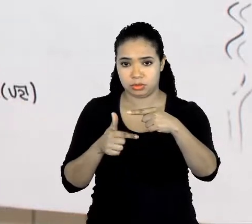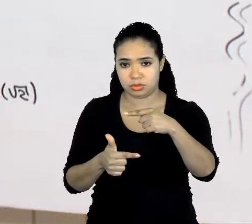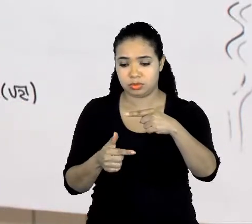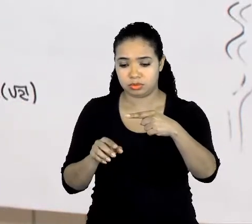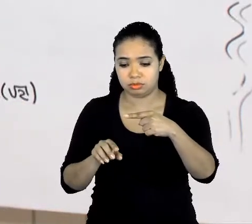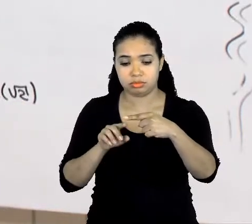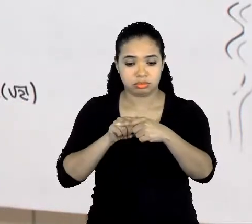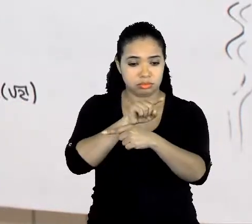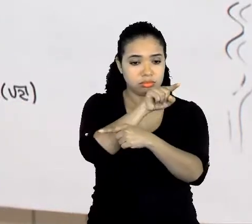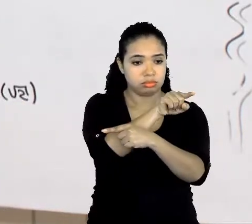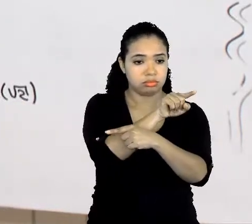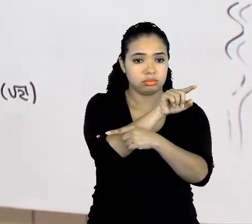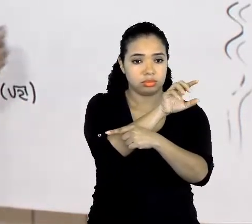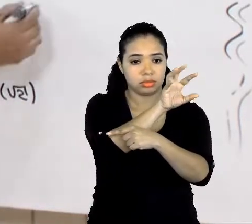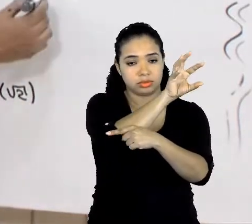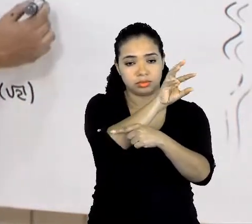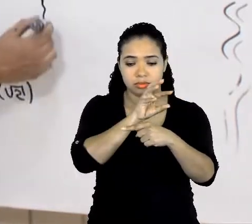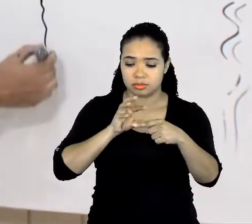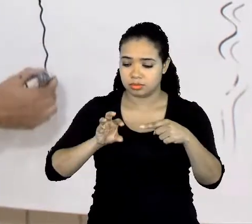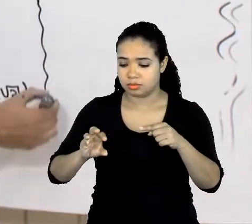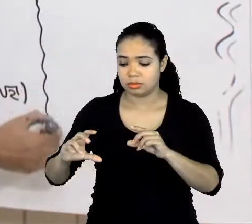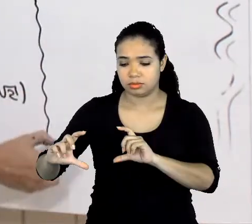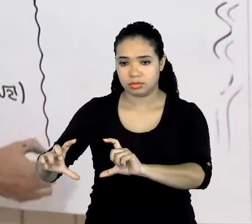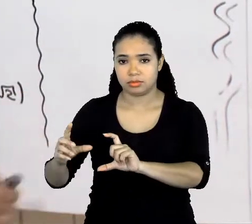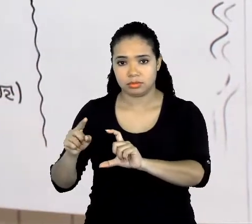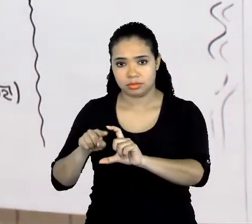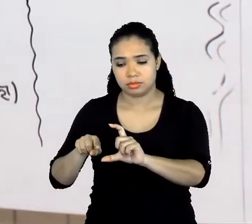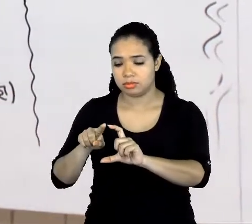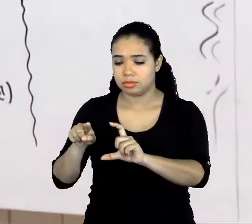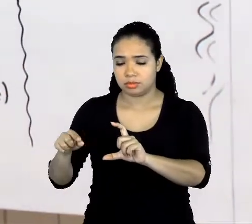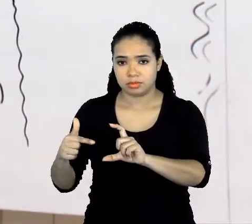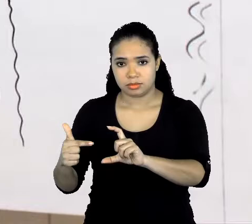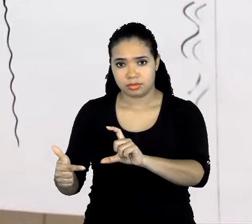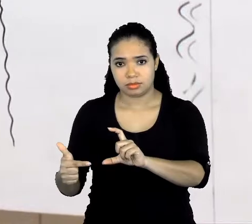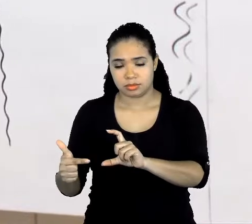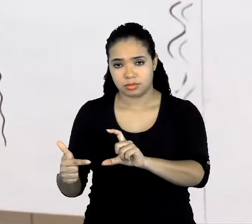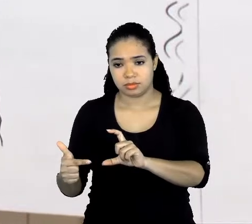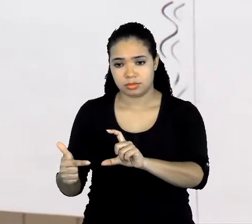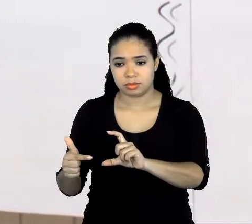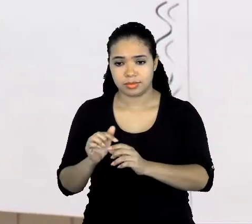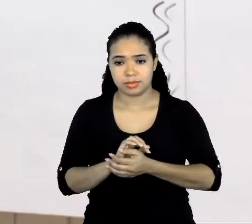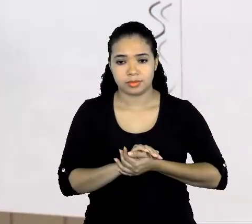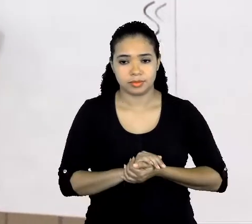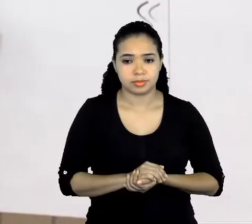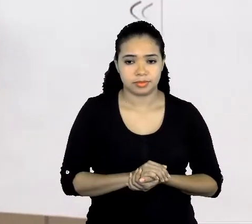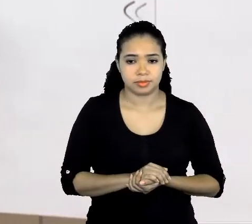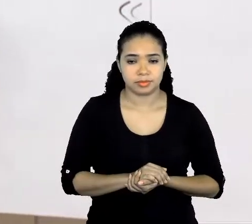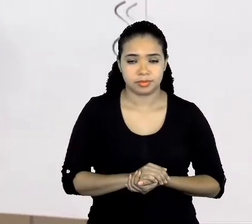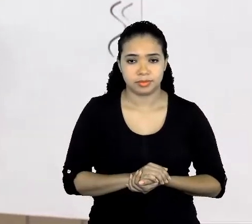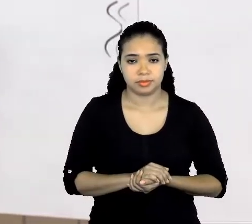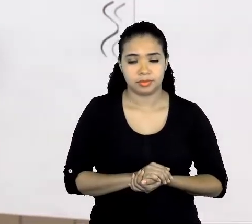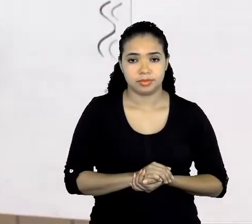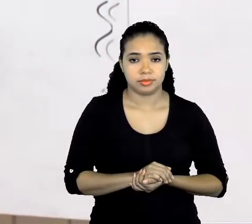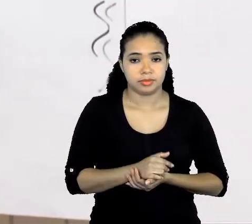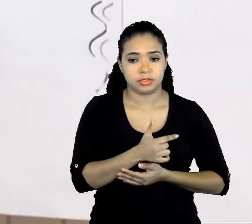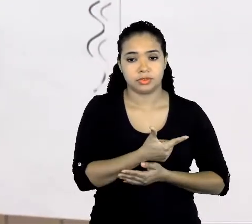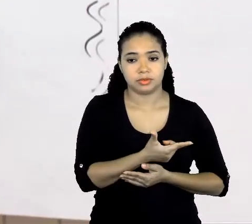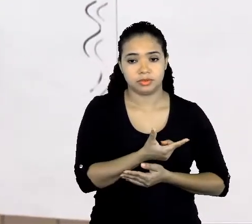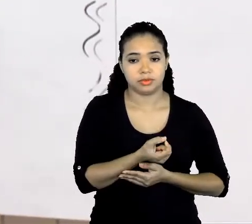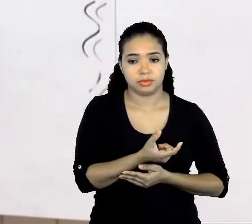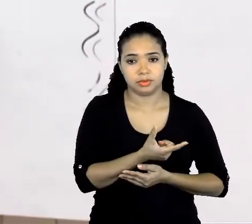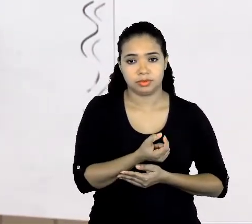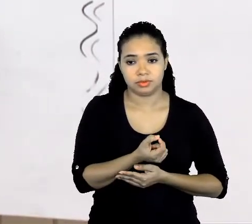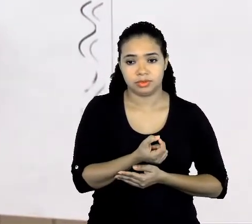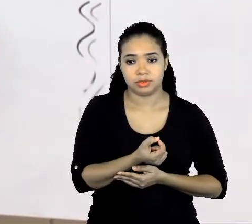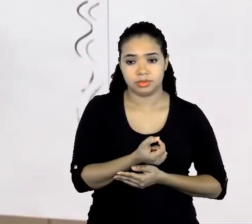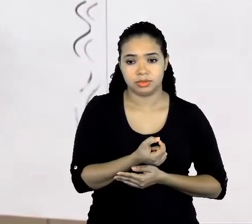no numerador. Bom, vamos dar sequência a esse pensamento? Então, 20 vai ficar,